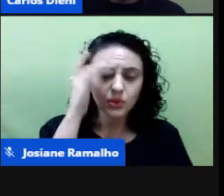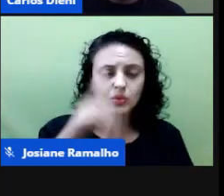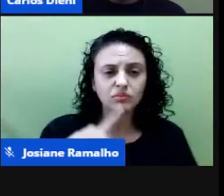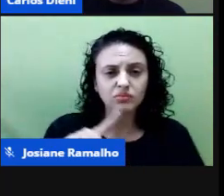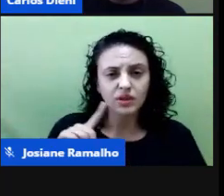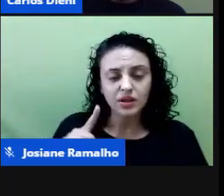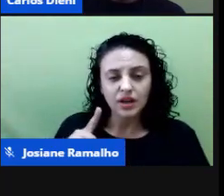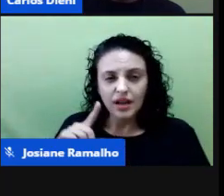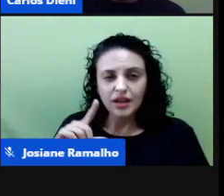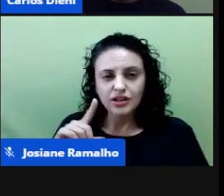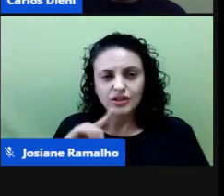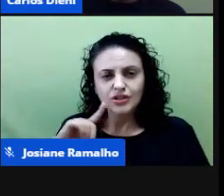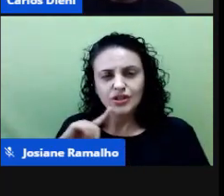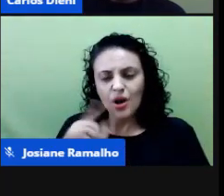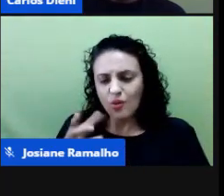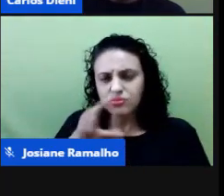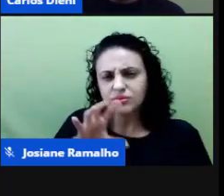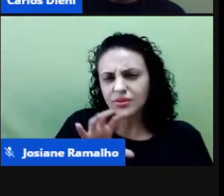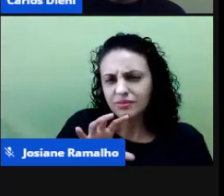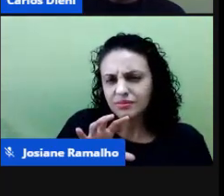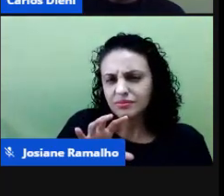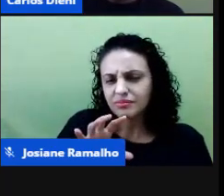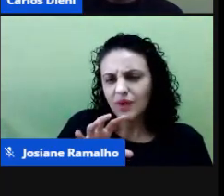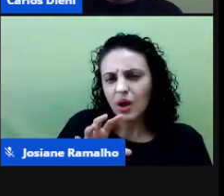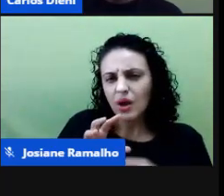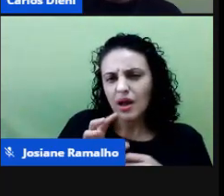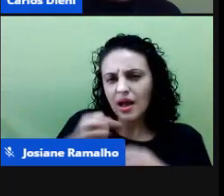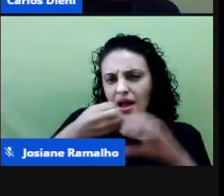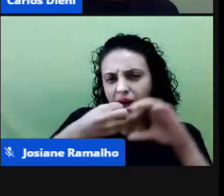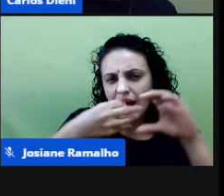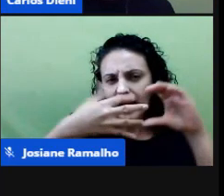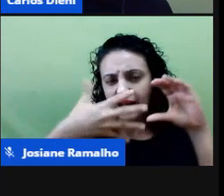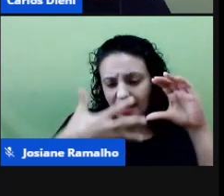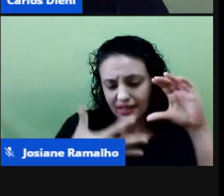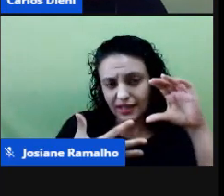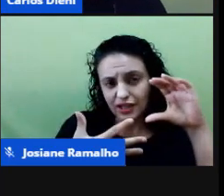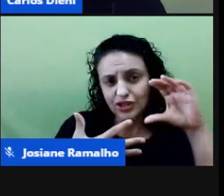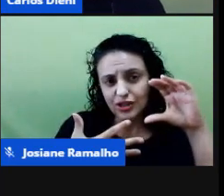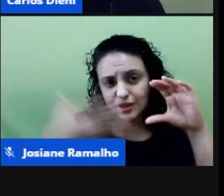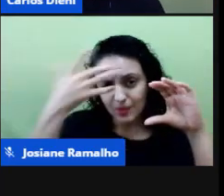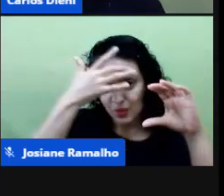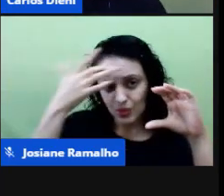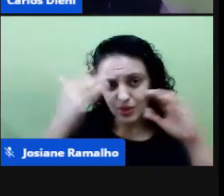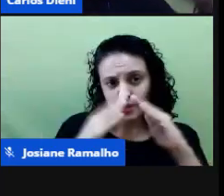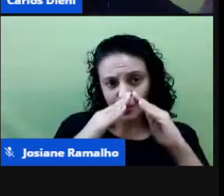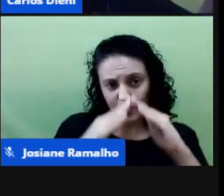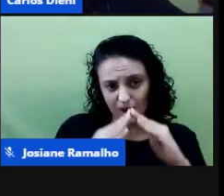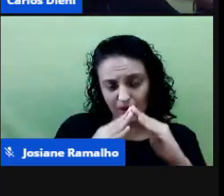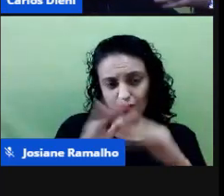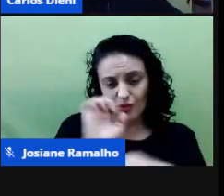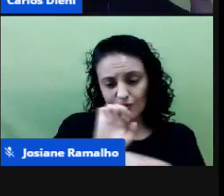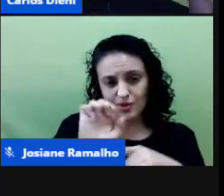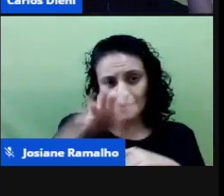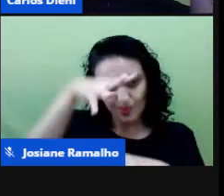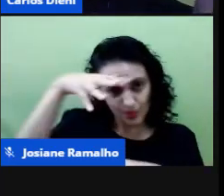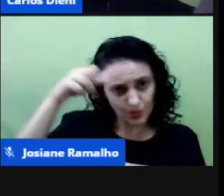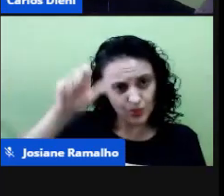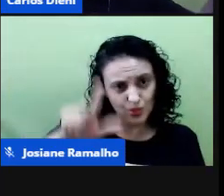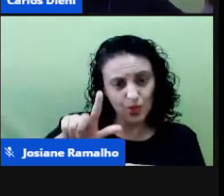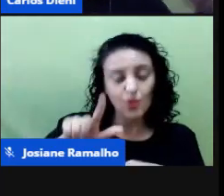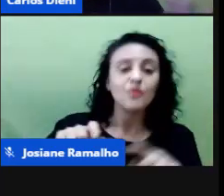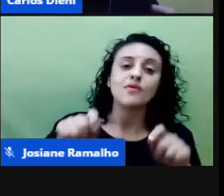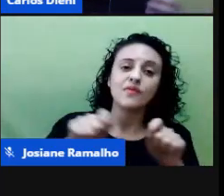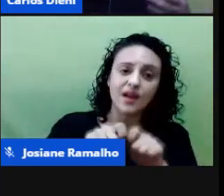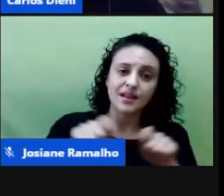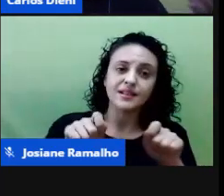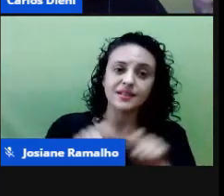aqui do Mato Grosso do Sul, elas eram os personagens principais. Então, por que vamos trazer